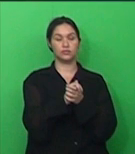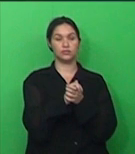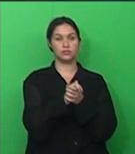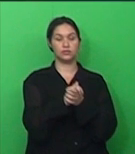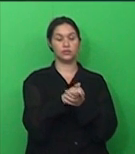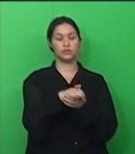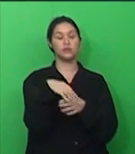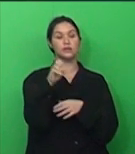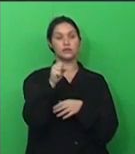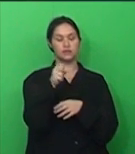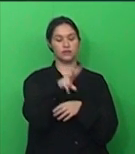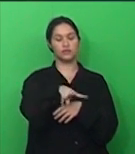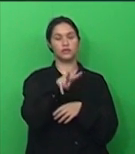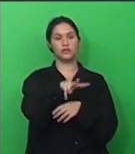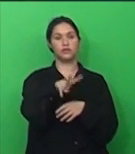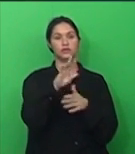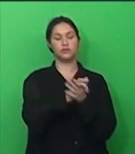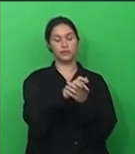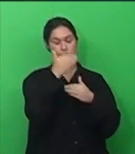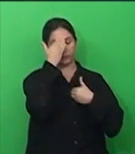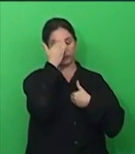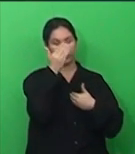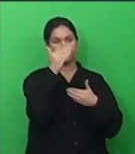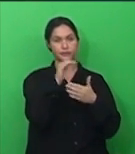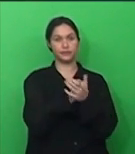Será atendido em pleno, vereador. Obrigado, senhor presidente.